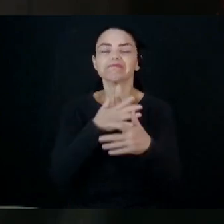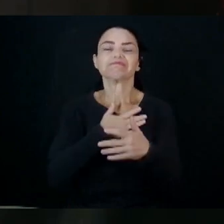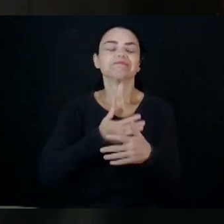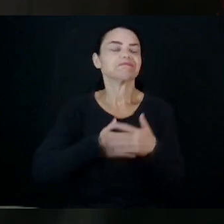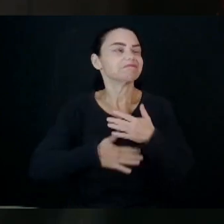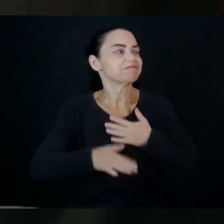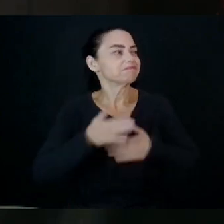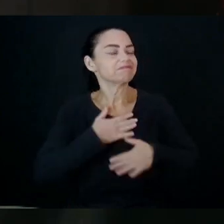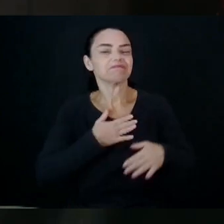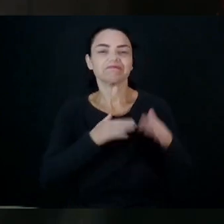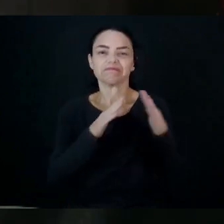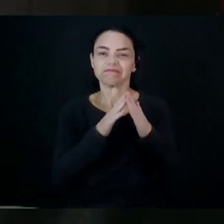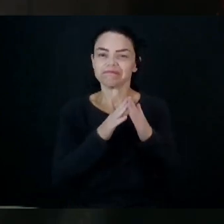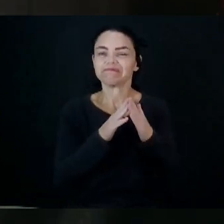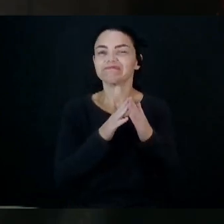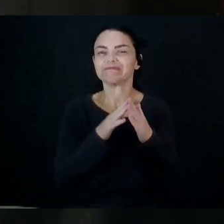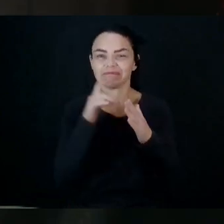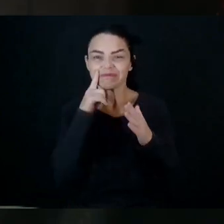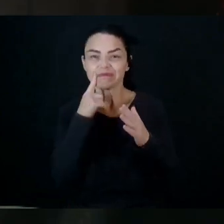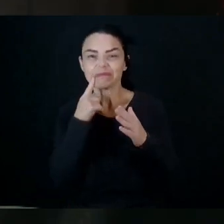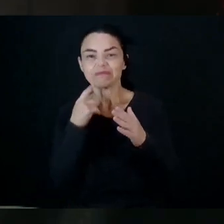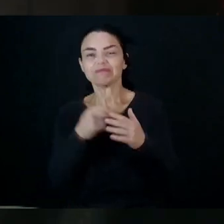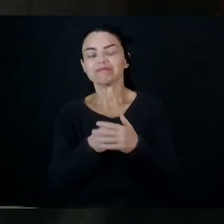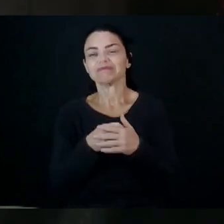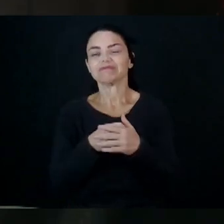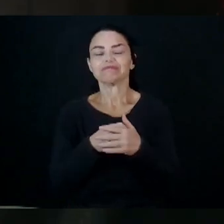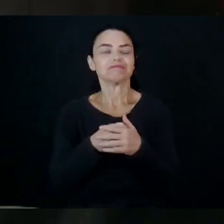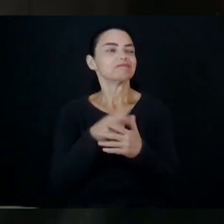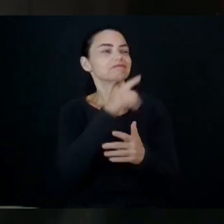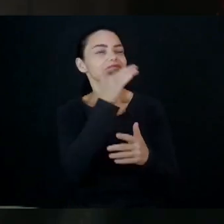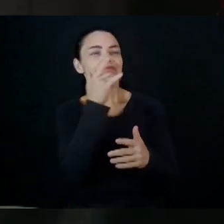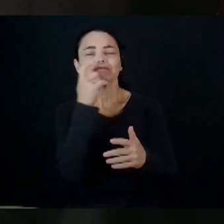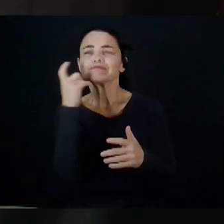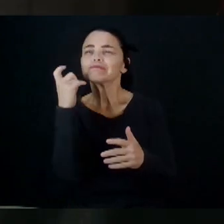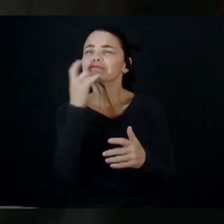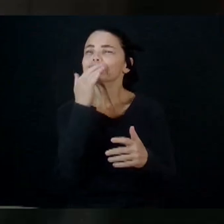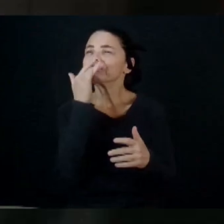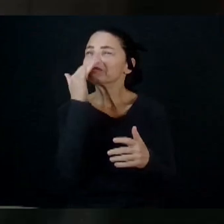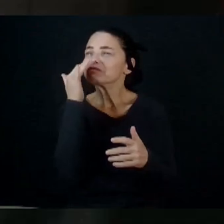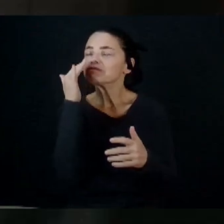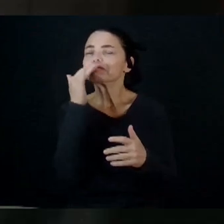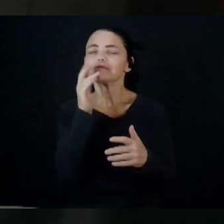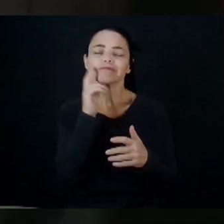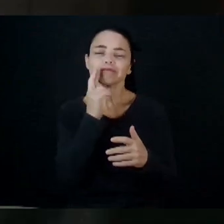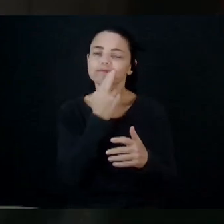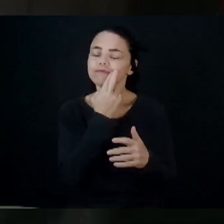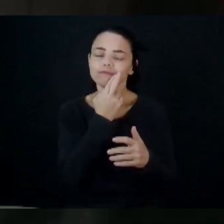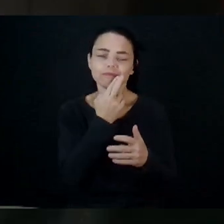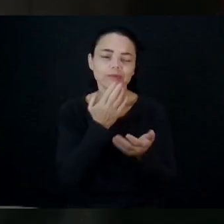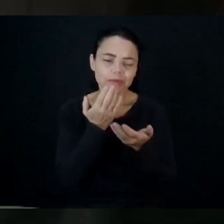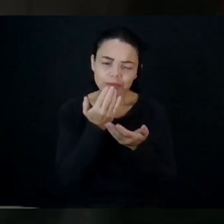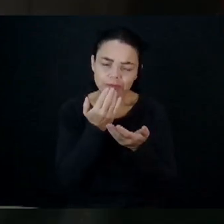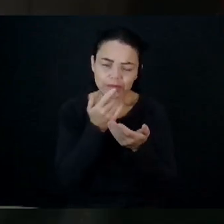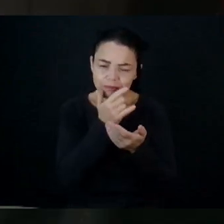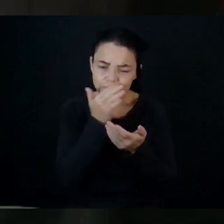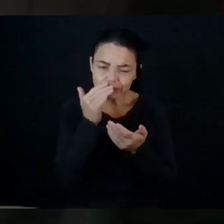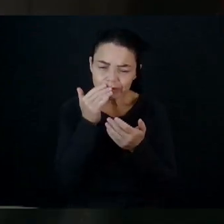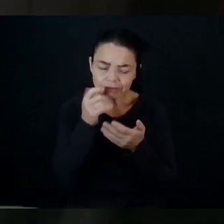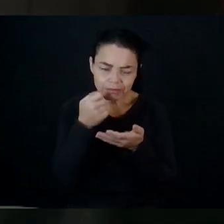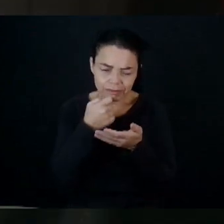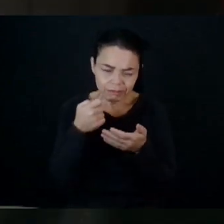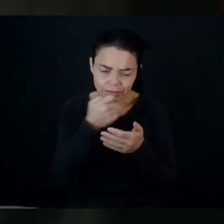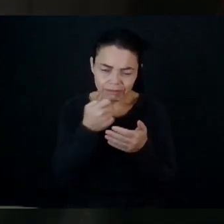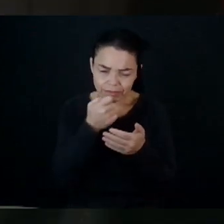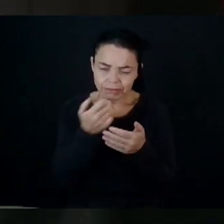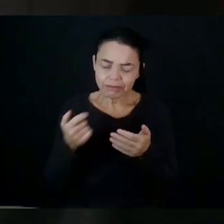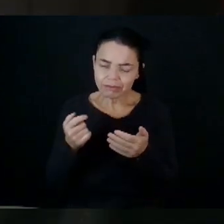de vó, né? Se de repente você passa em algum lugar perto de um restaurante, alguma coisa assim, sente aquele cheiro de comida, e de repente aquele cheiro